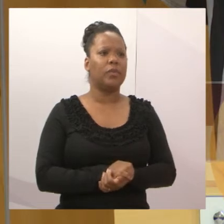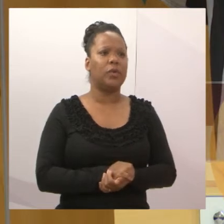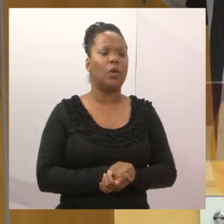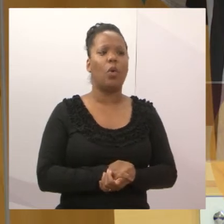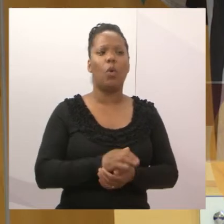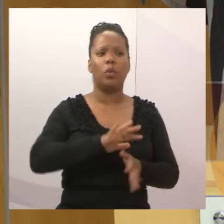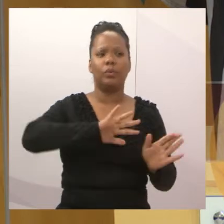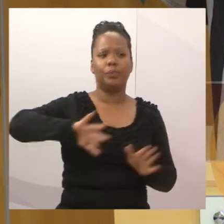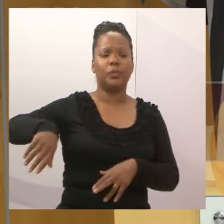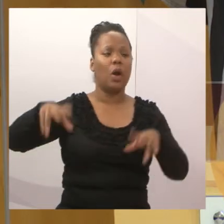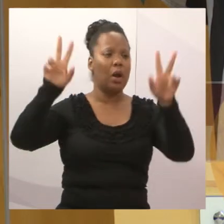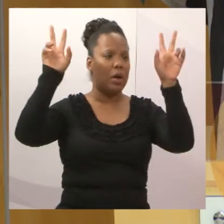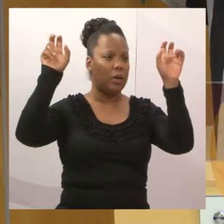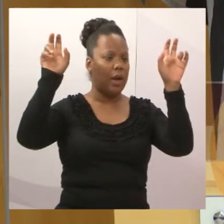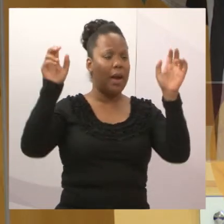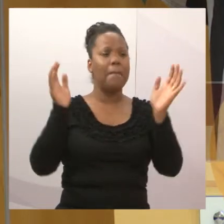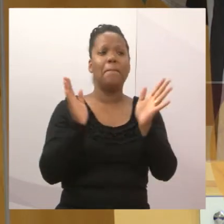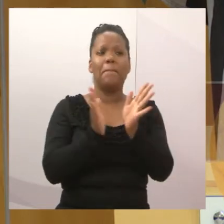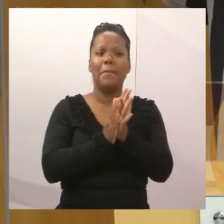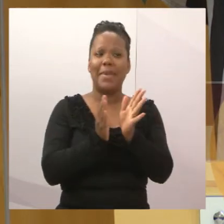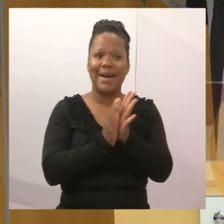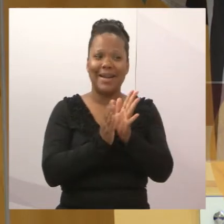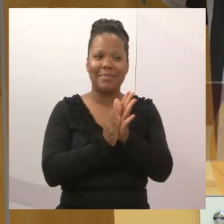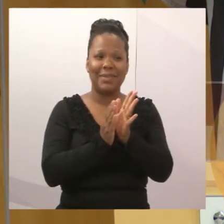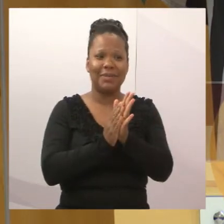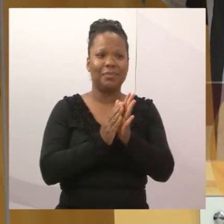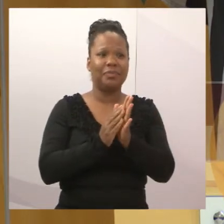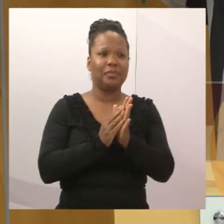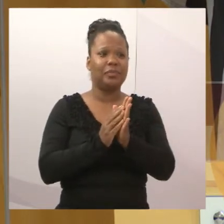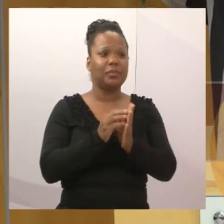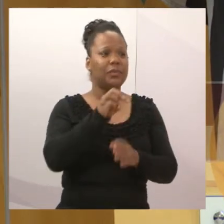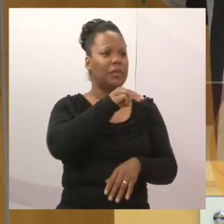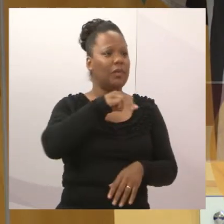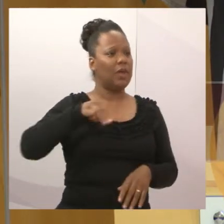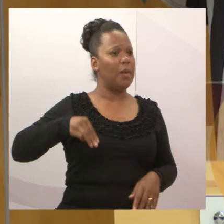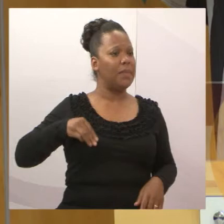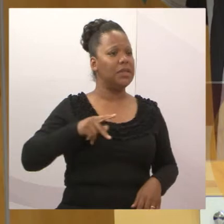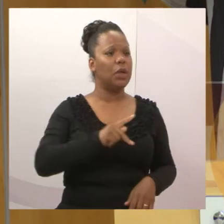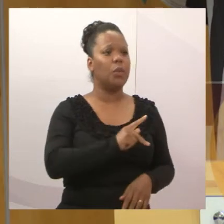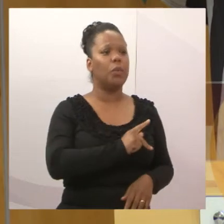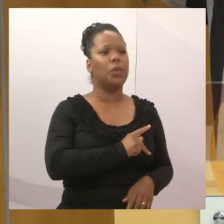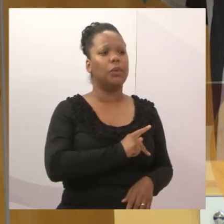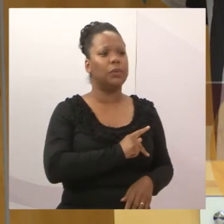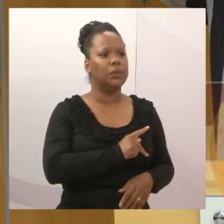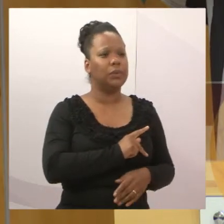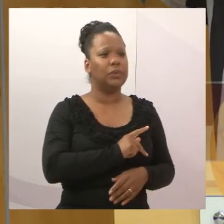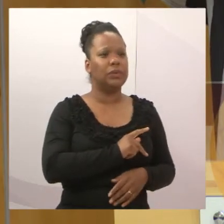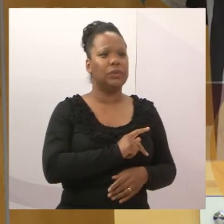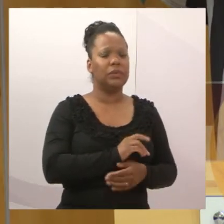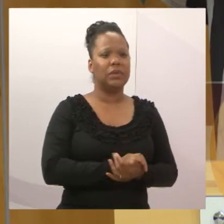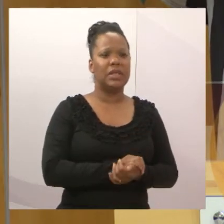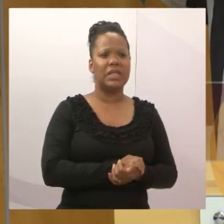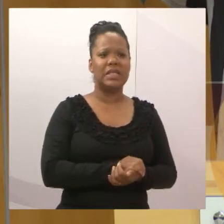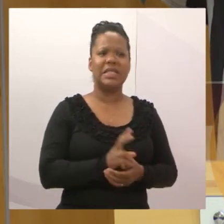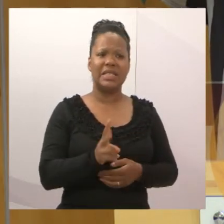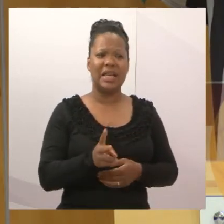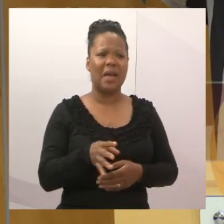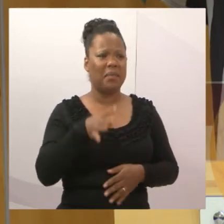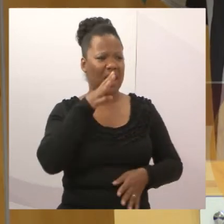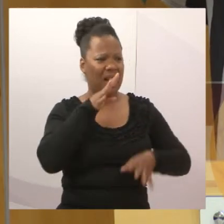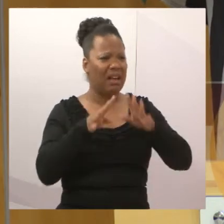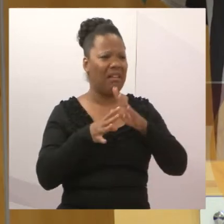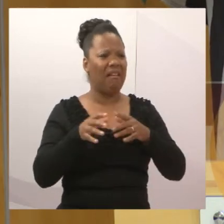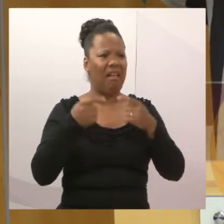Outro assunto, quero parabenizar aí o Ministério Público. A gente sempre vem criticando as